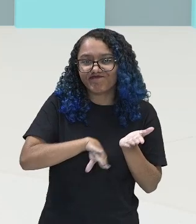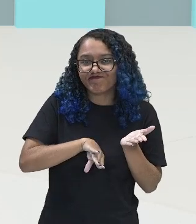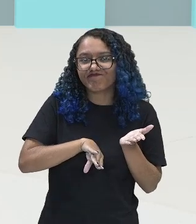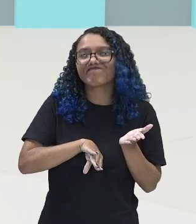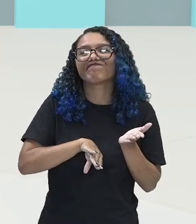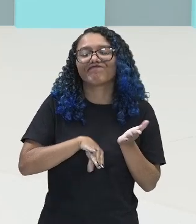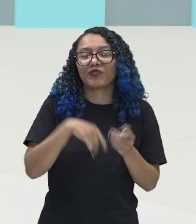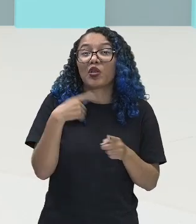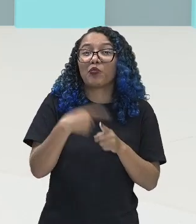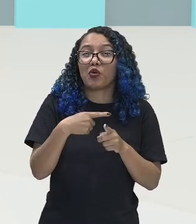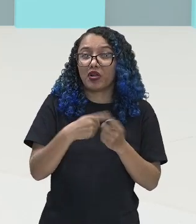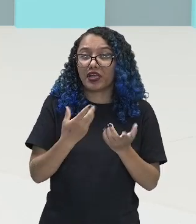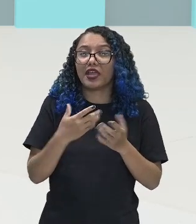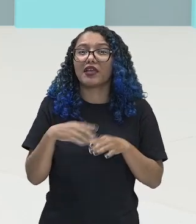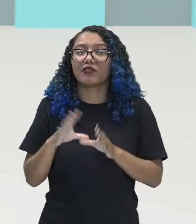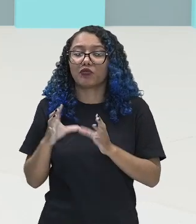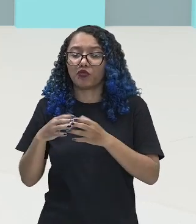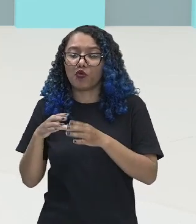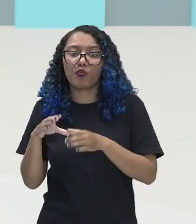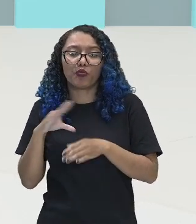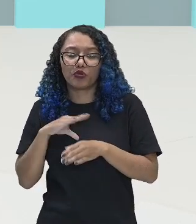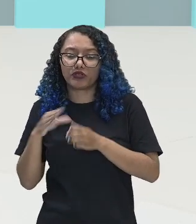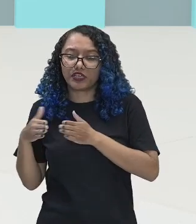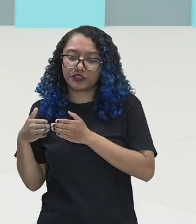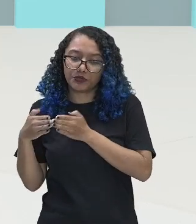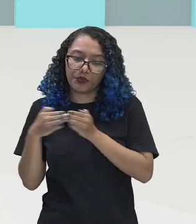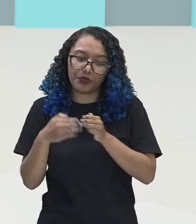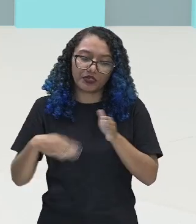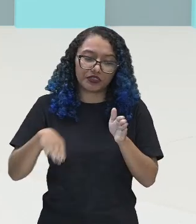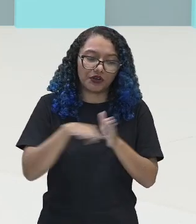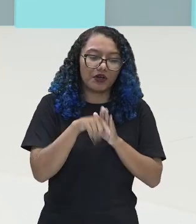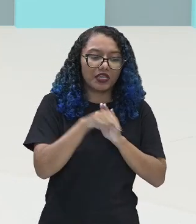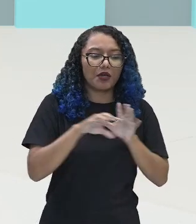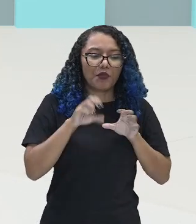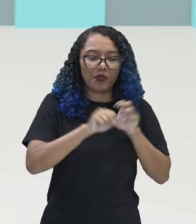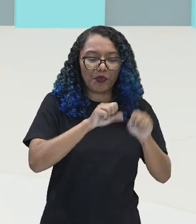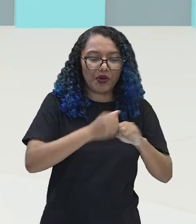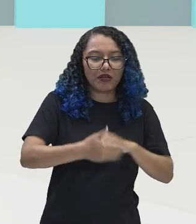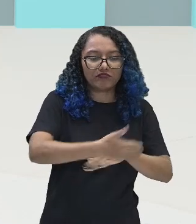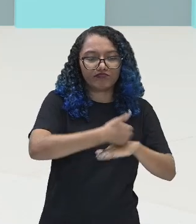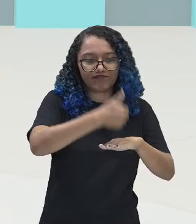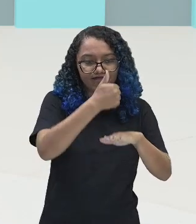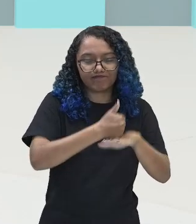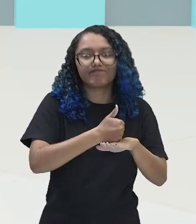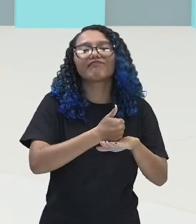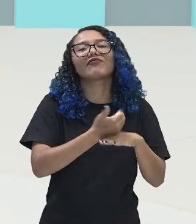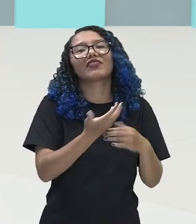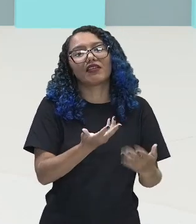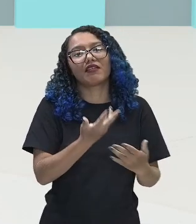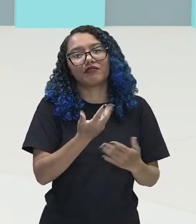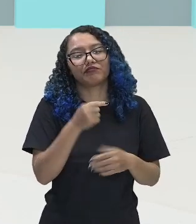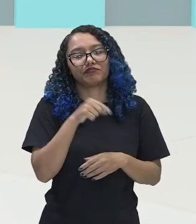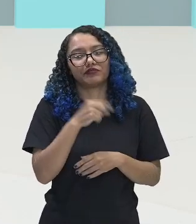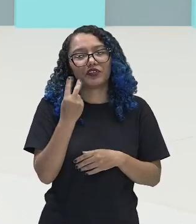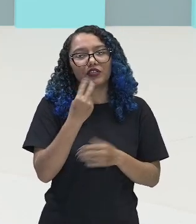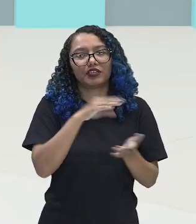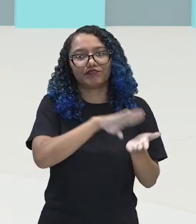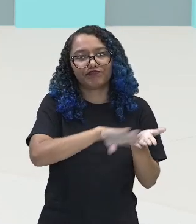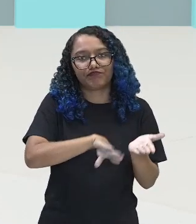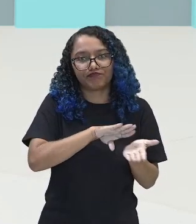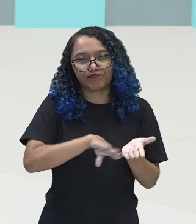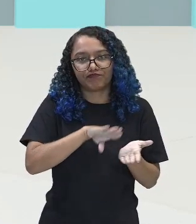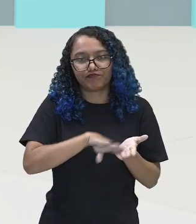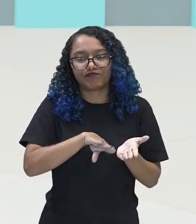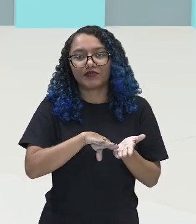tentaram colonizar. E nesse momento da colonização, o que os portugueses fizeram? Apagaram todos os valores culturais